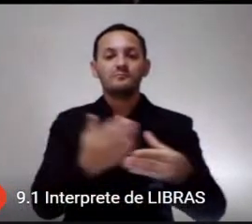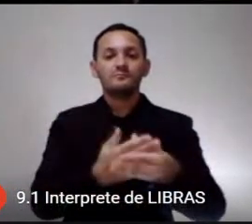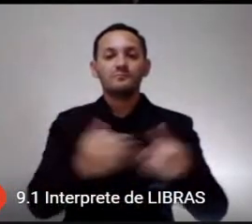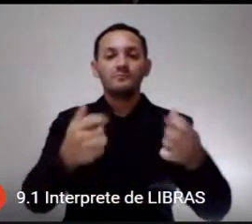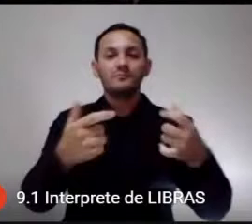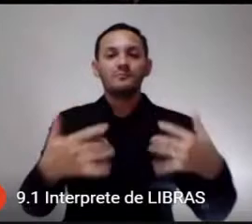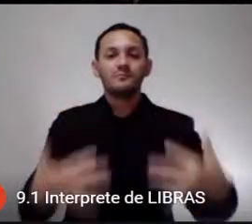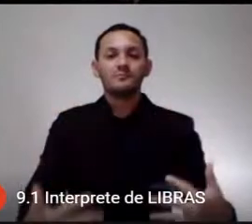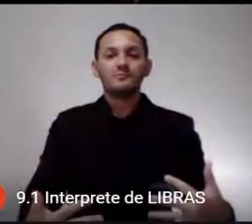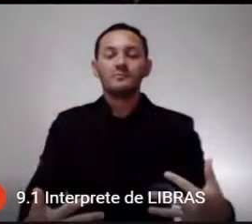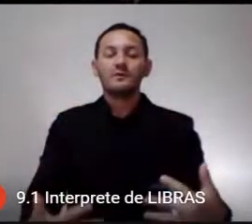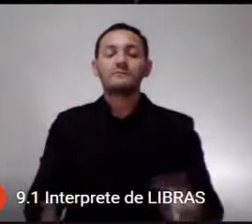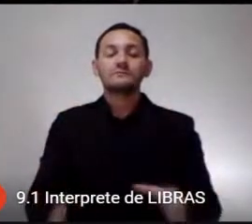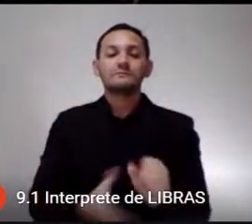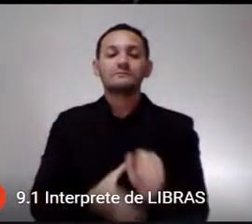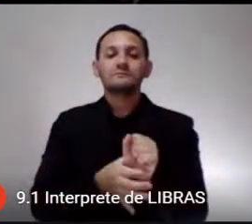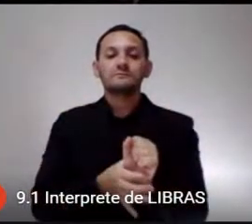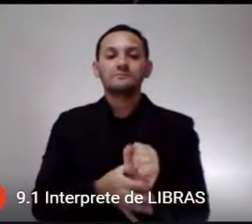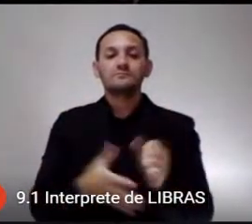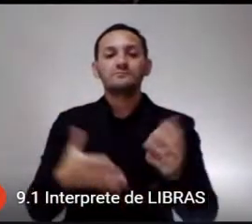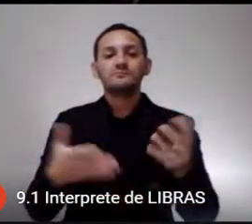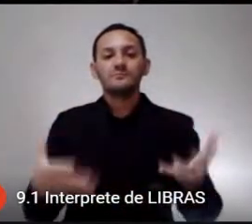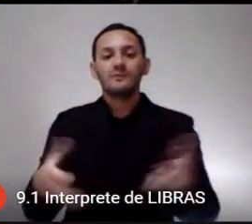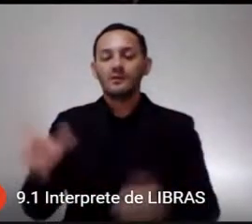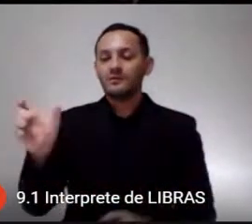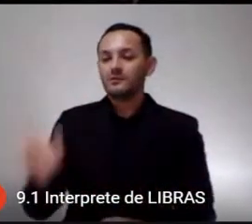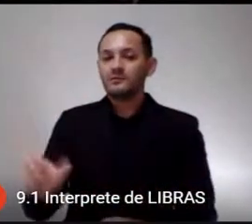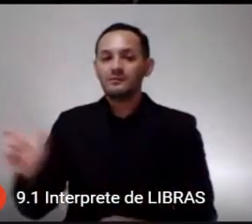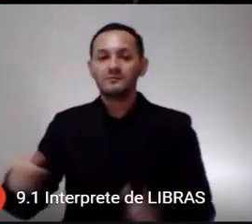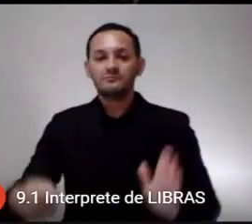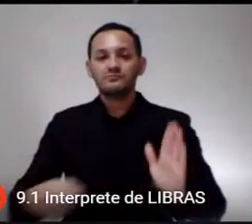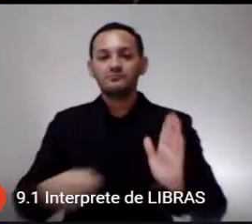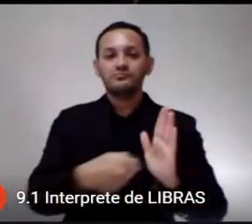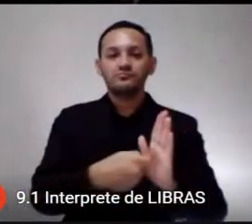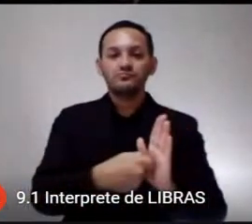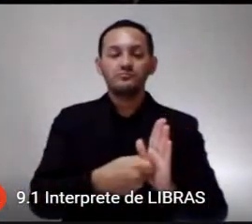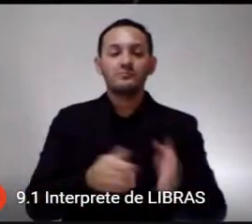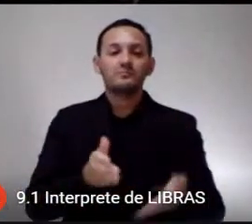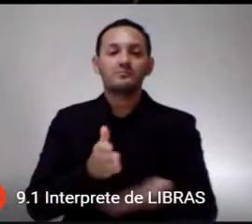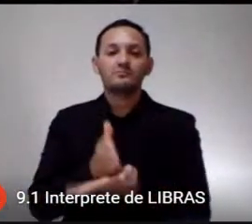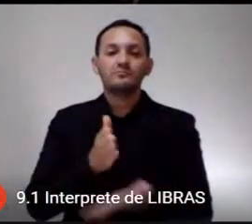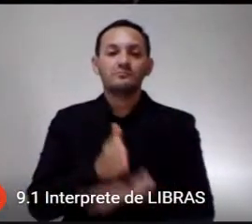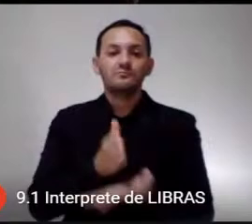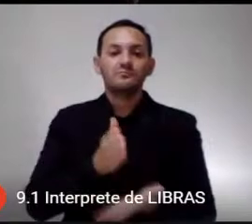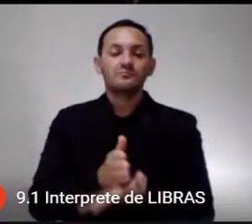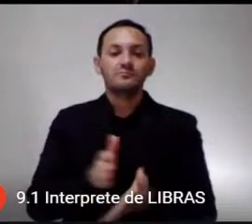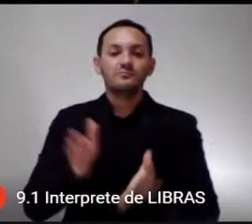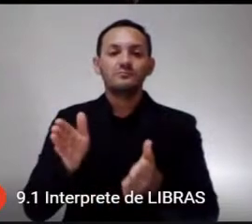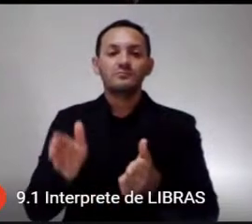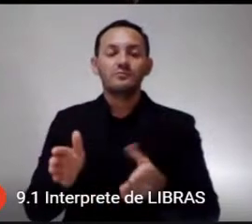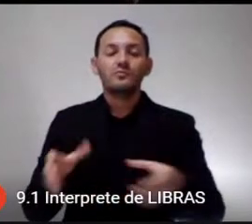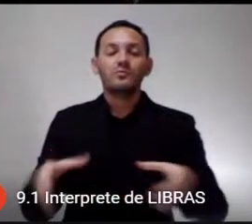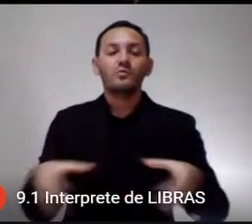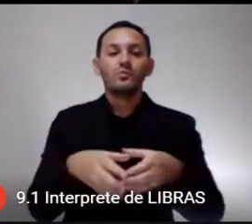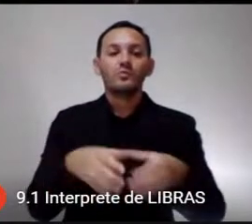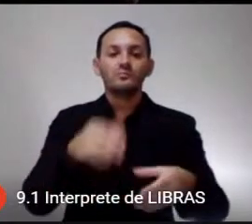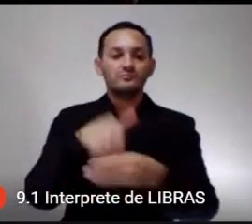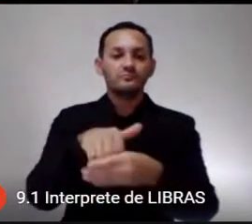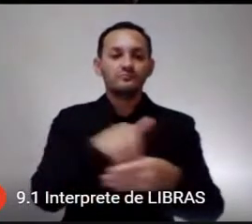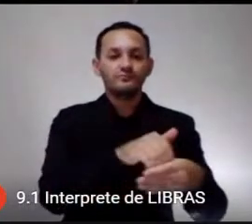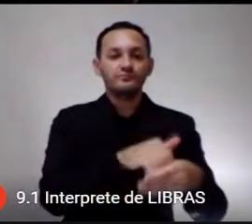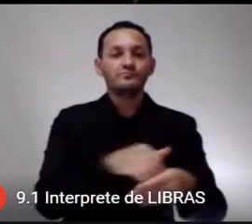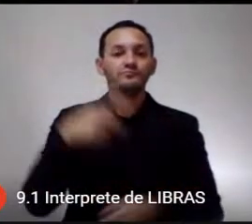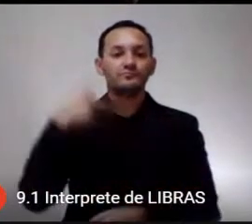no sentido de garantir aos recorrentes a participação no processo político partidário, visto que não